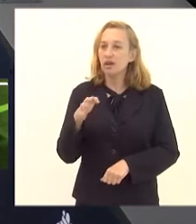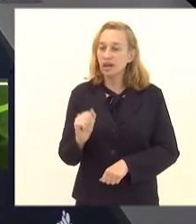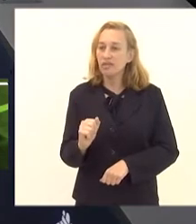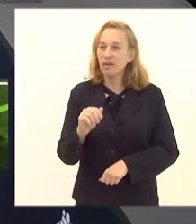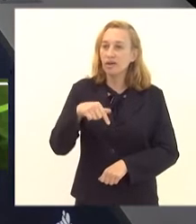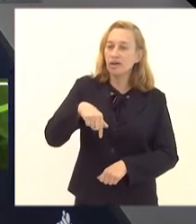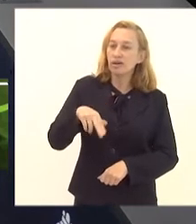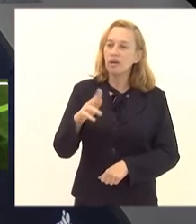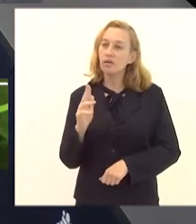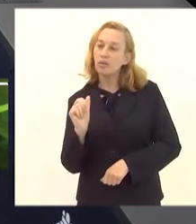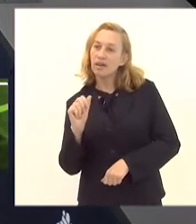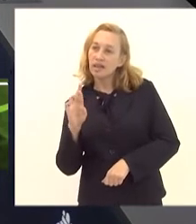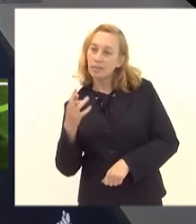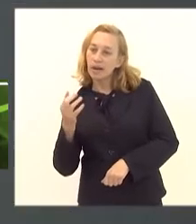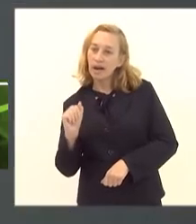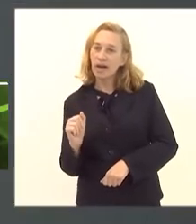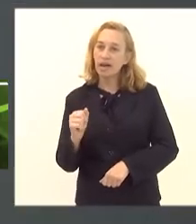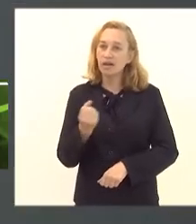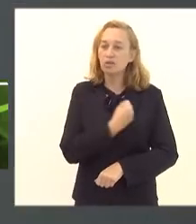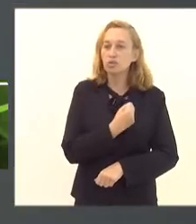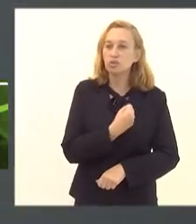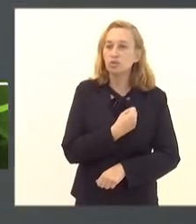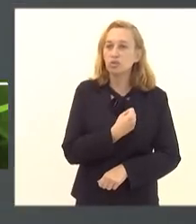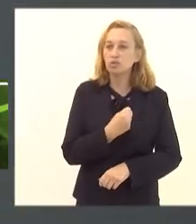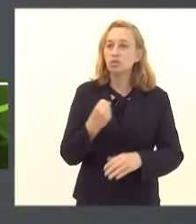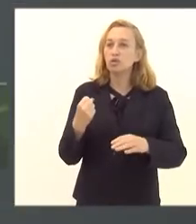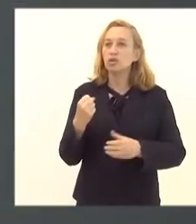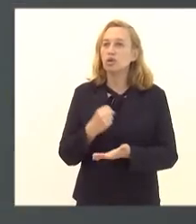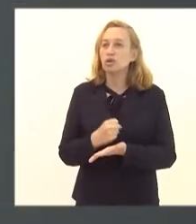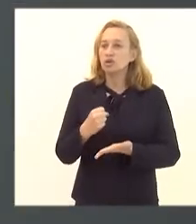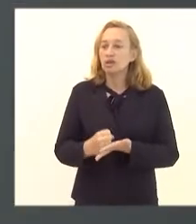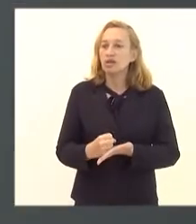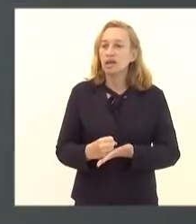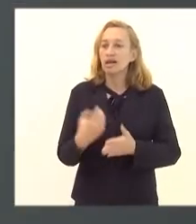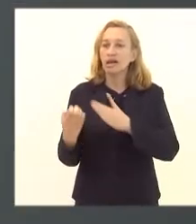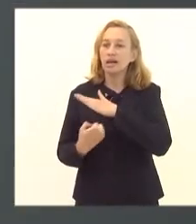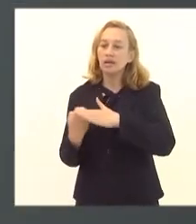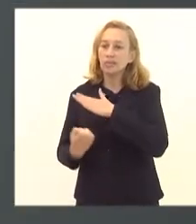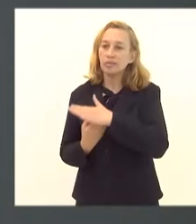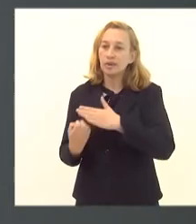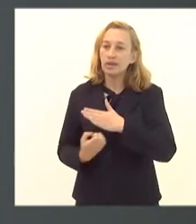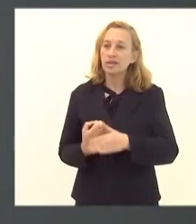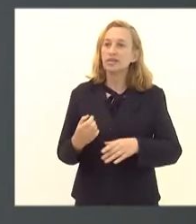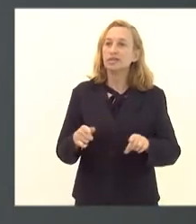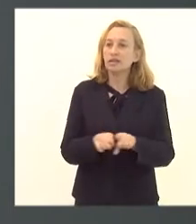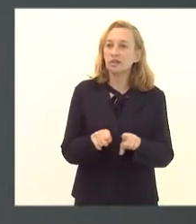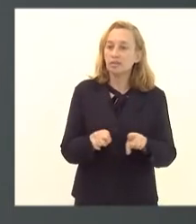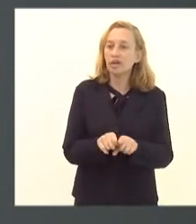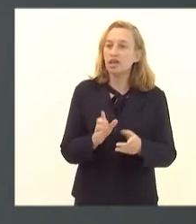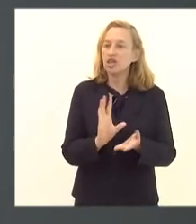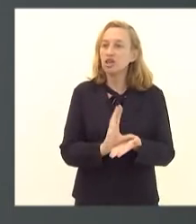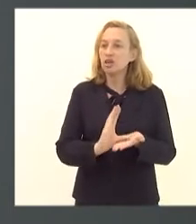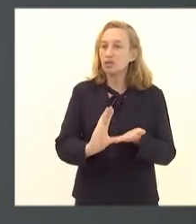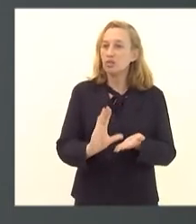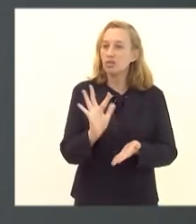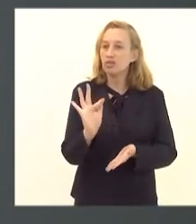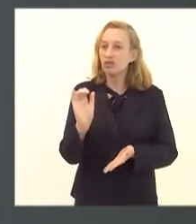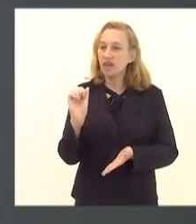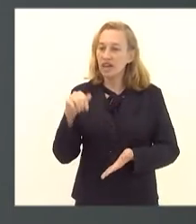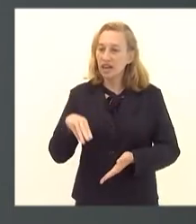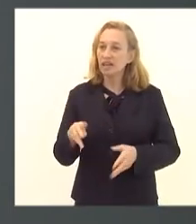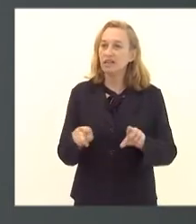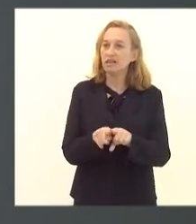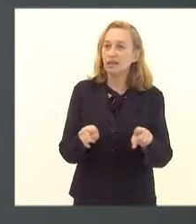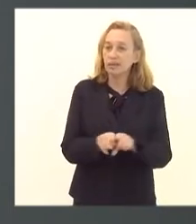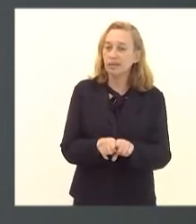está o número do contrato, processo, a empresa ganhadora é a Hidra, o recurso FECAM também. É, esse contrato também já